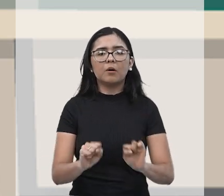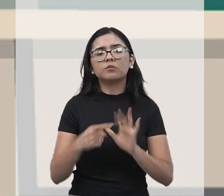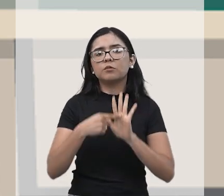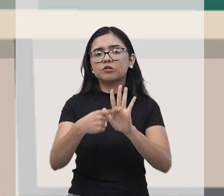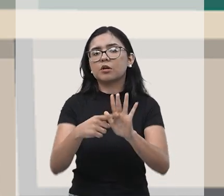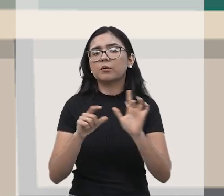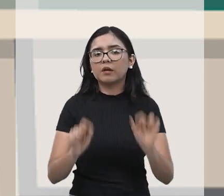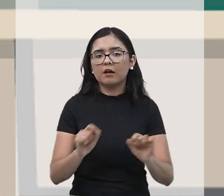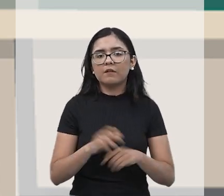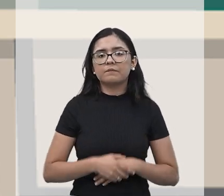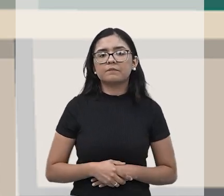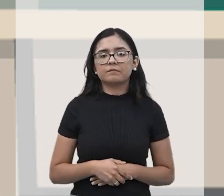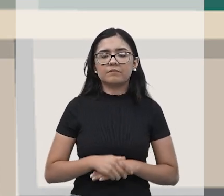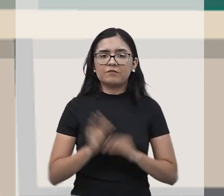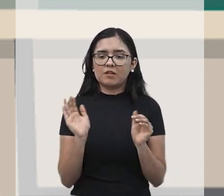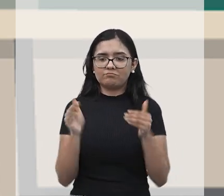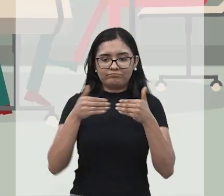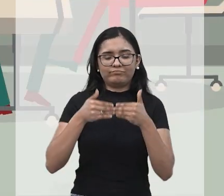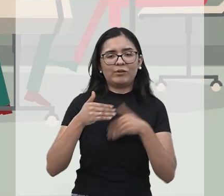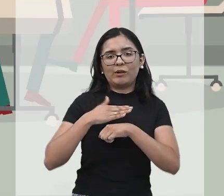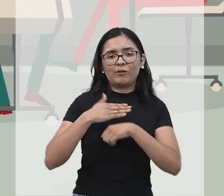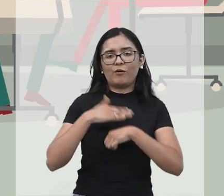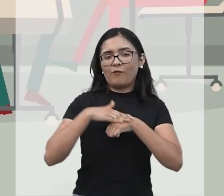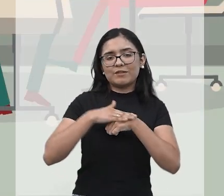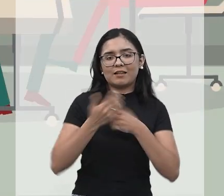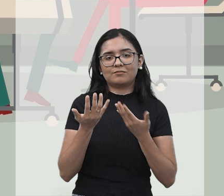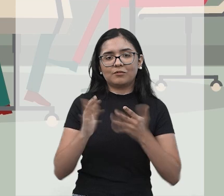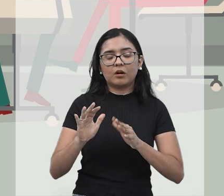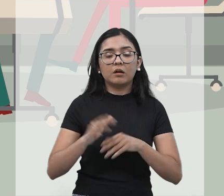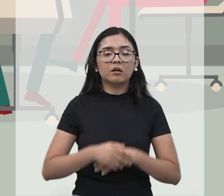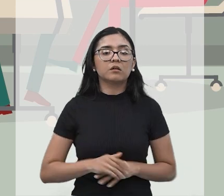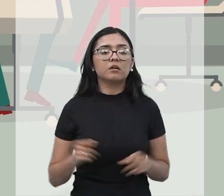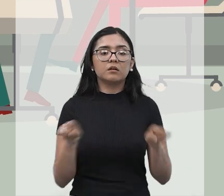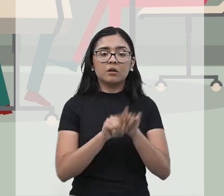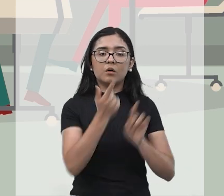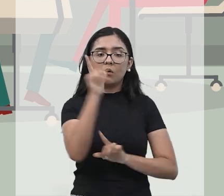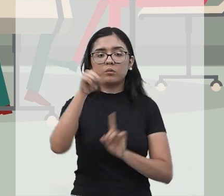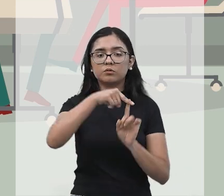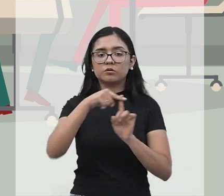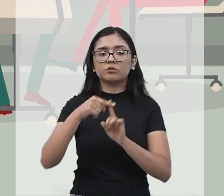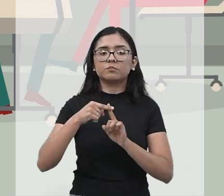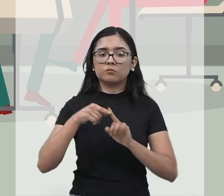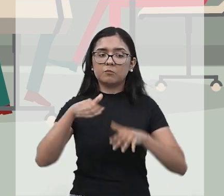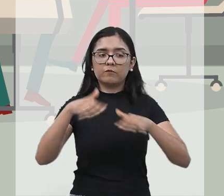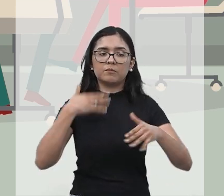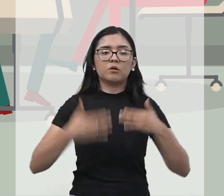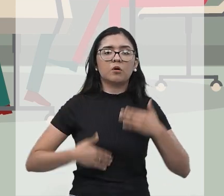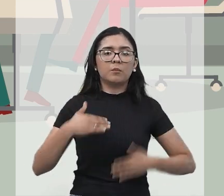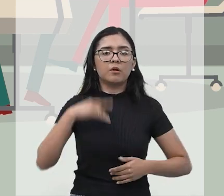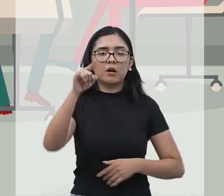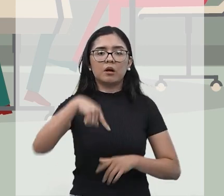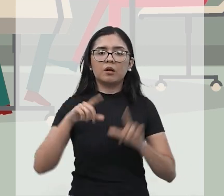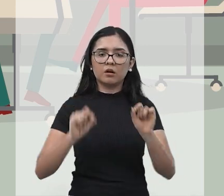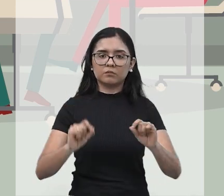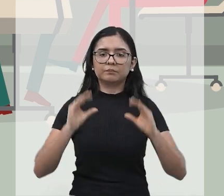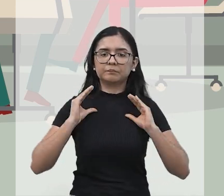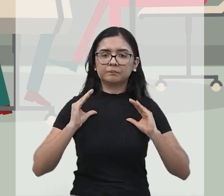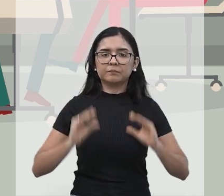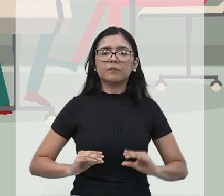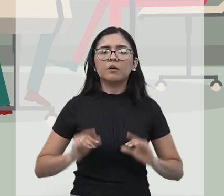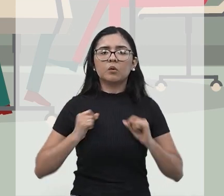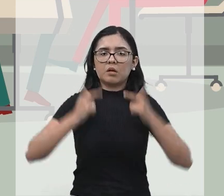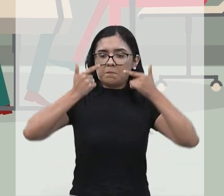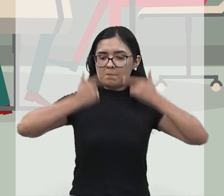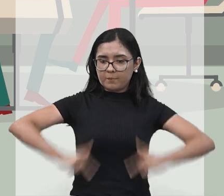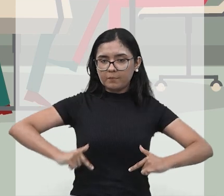denotar falta de abertura para o diálogo. Outra movimentação corporal que traz uma mensagem é a postura